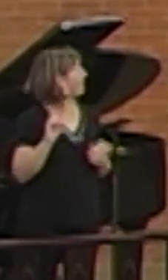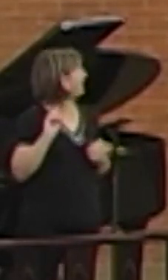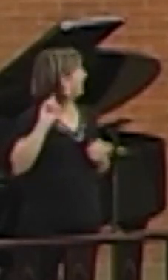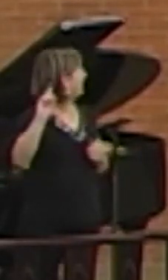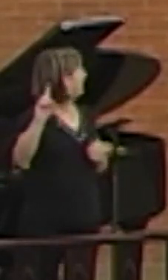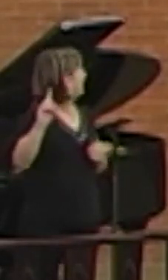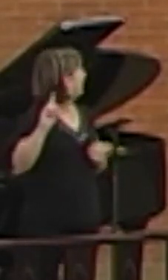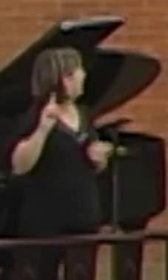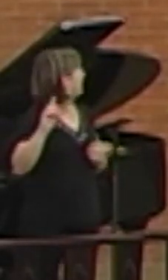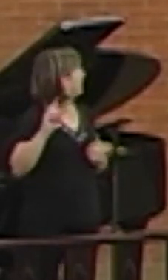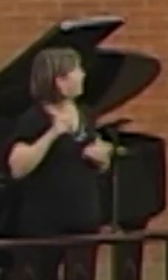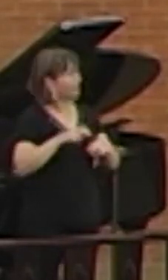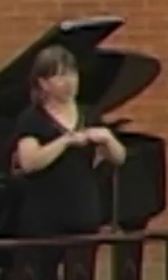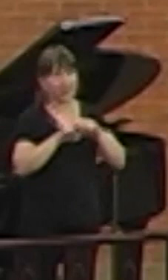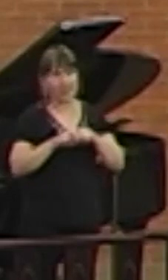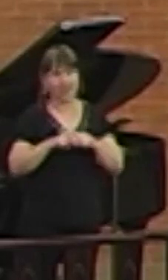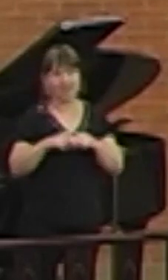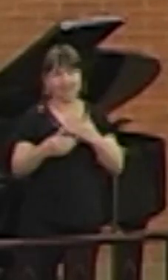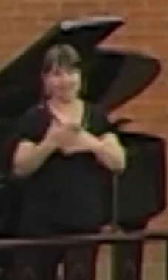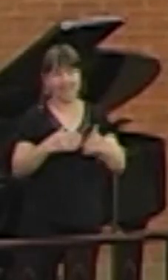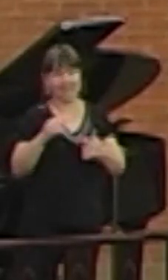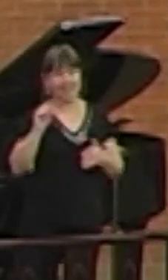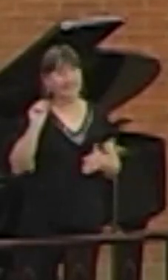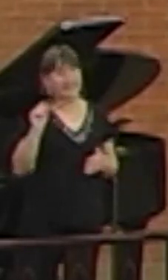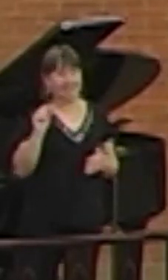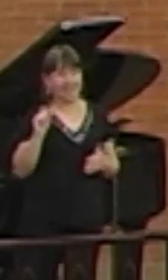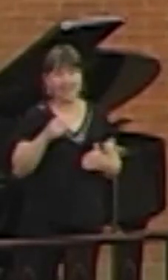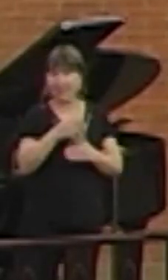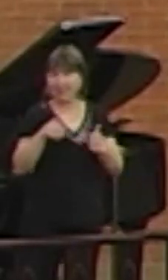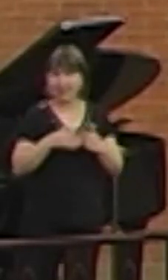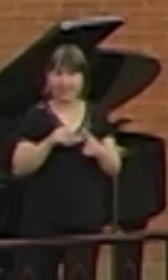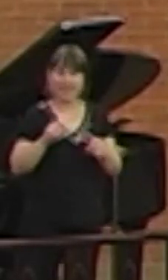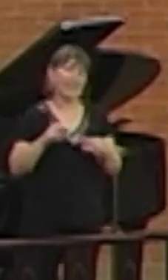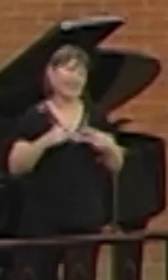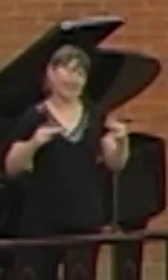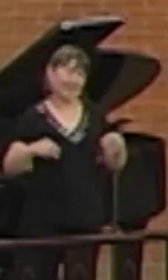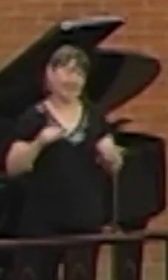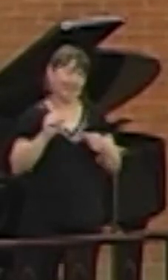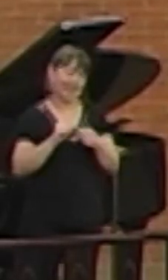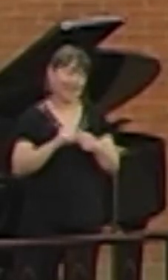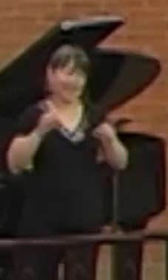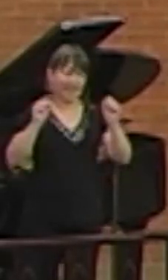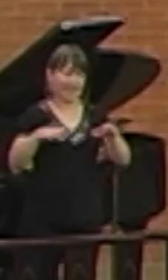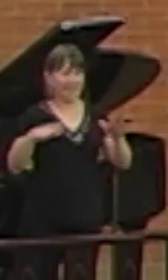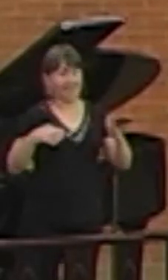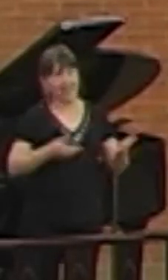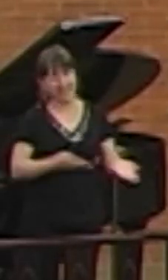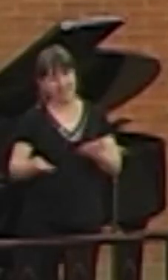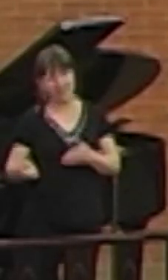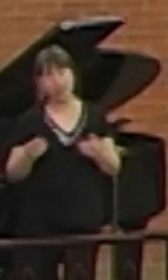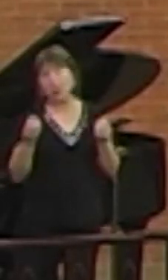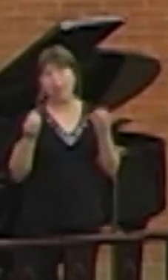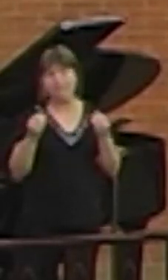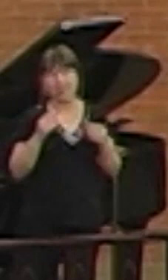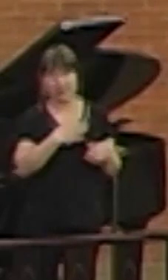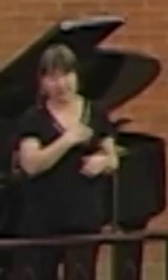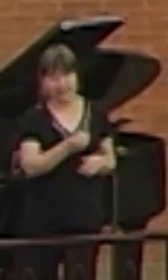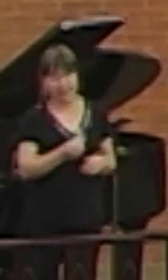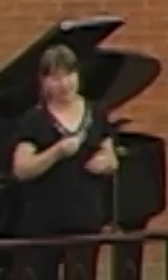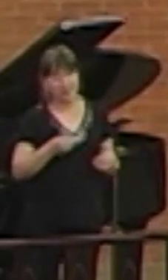e por quem todas as coisas existem conduzindo muitos filhos a glória